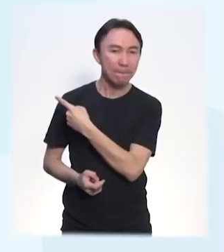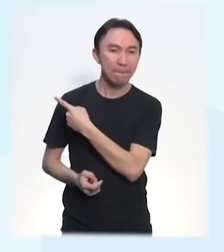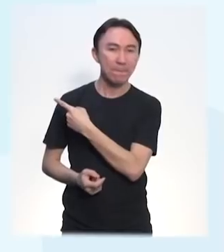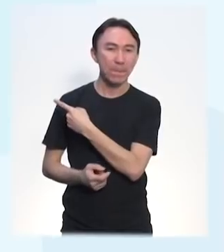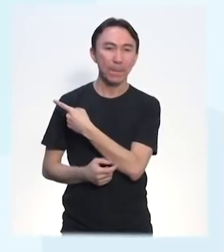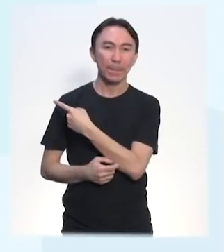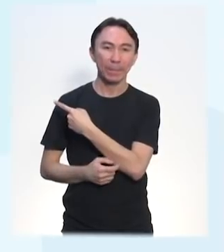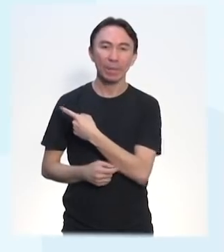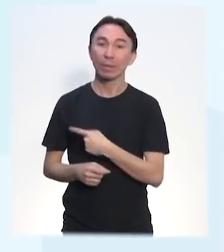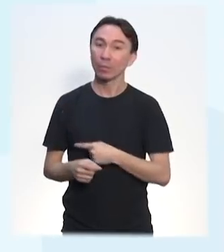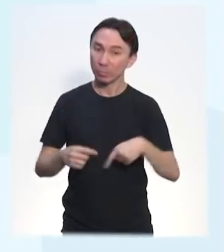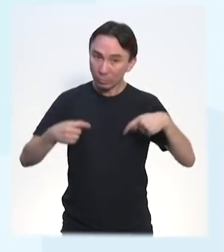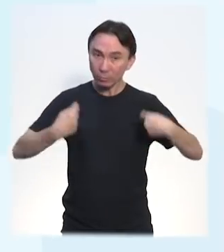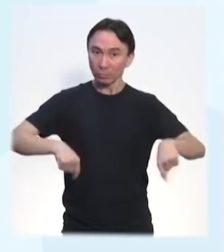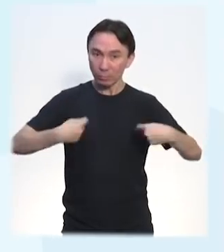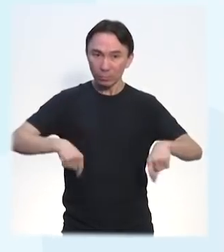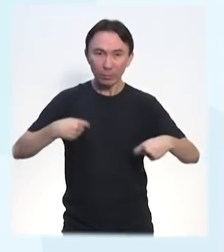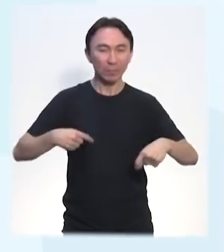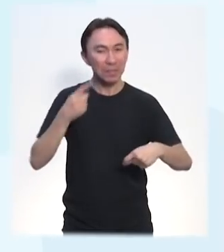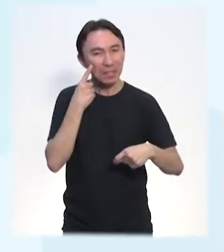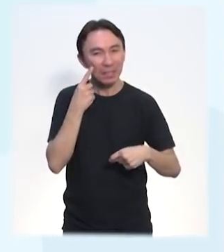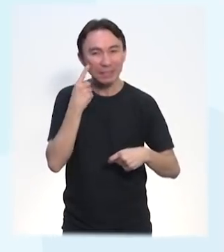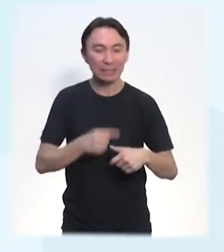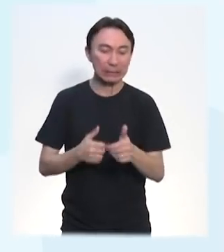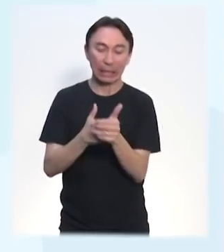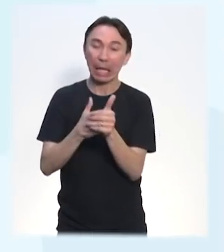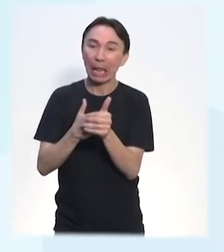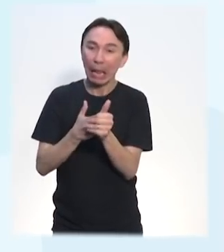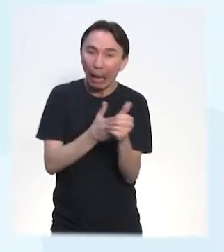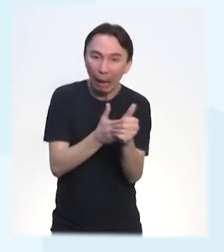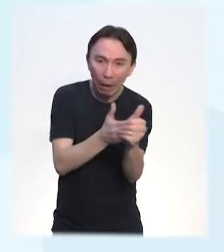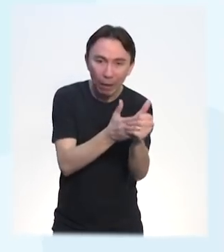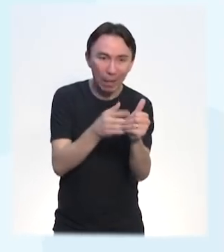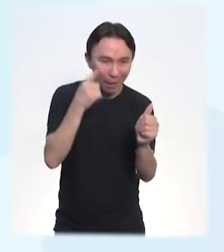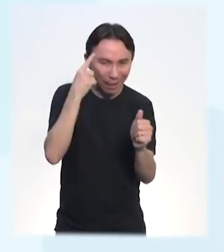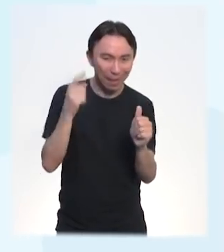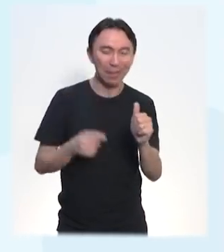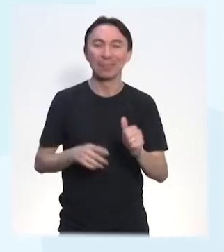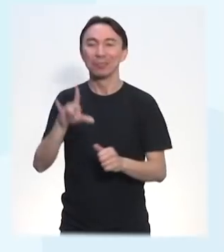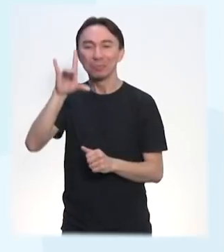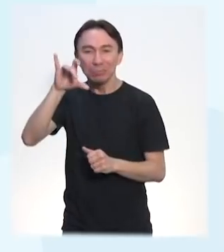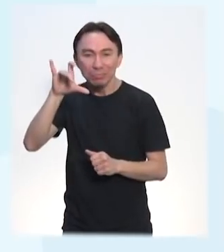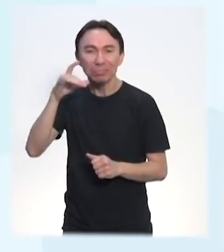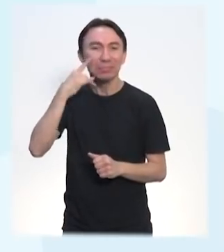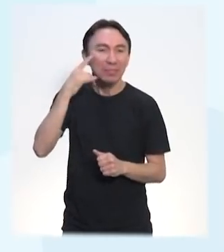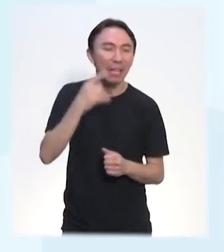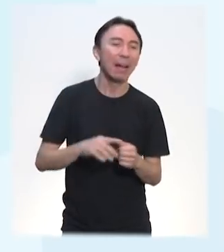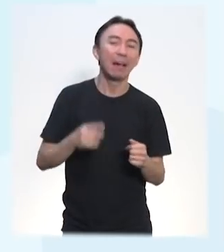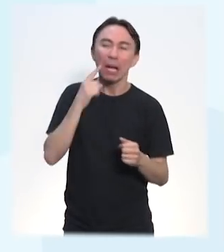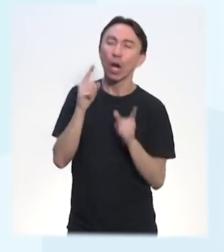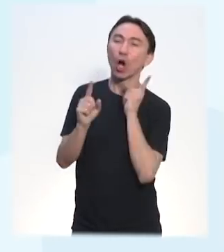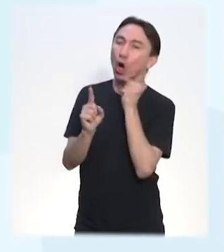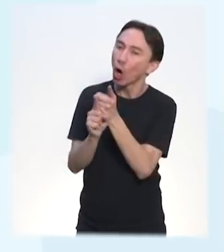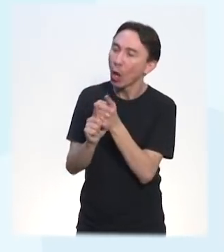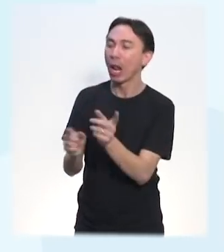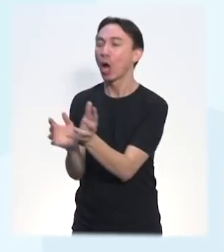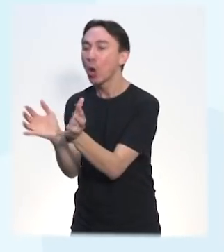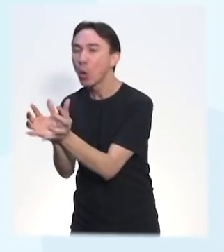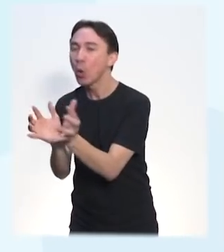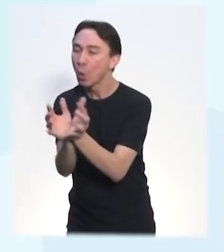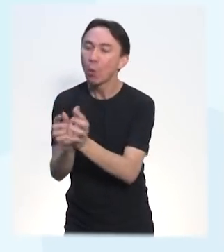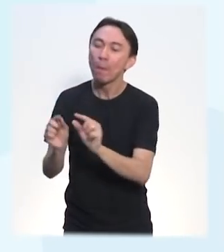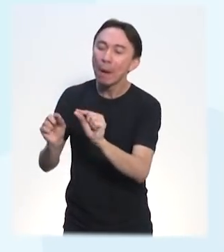a página, né? Para poder identificar quais são as equipes, quem está participando e como que está participando, né?